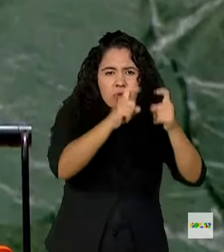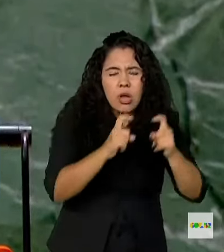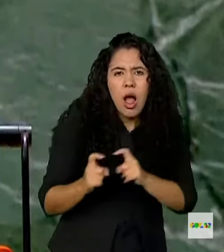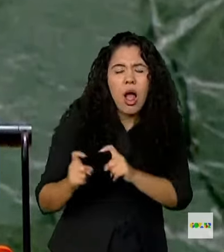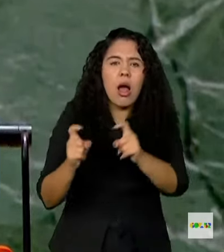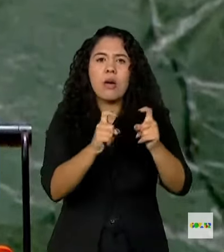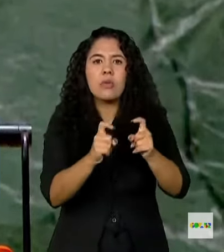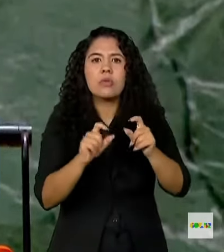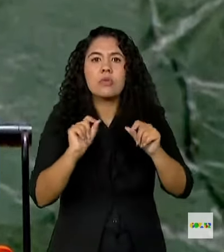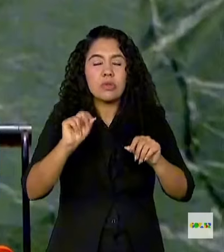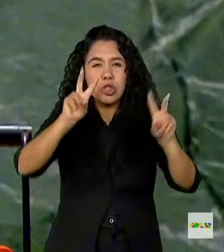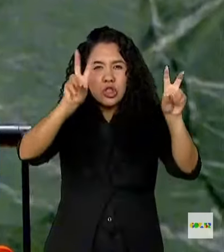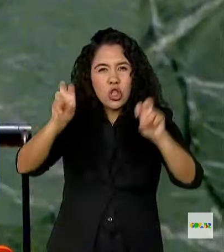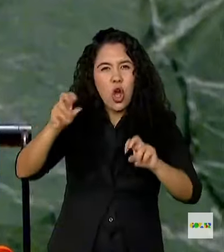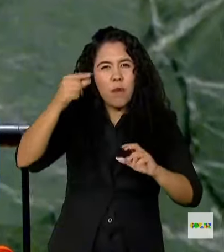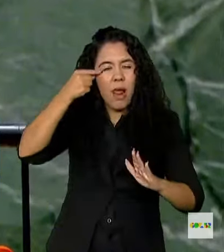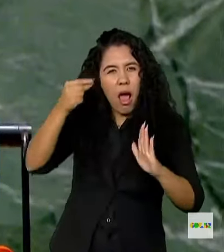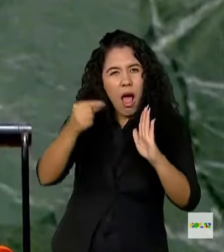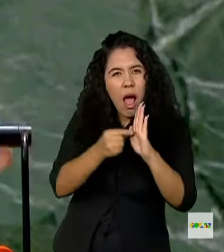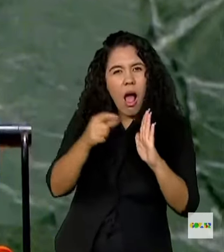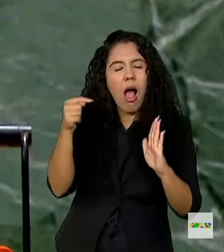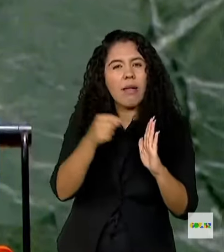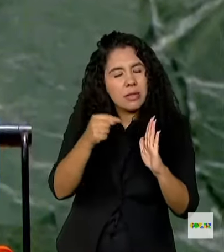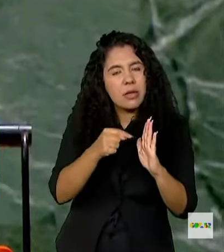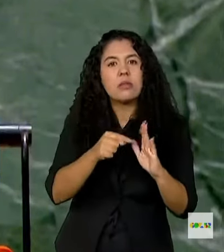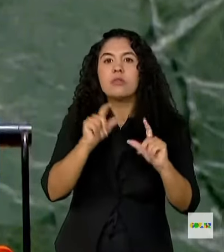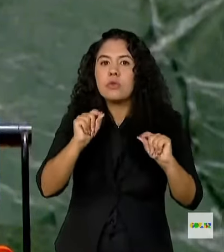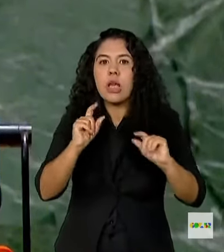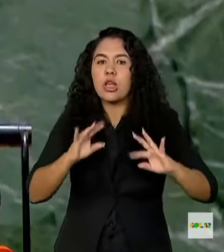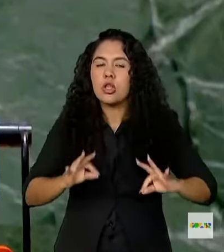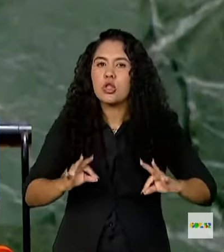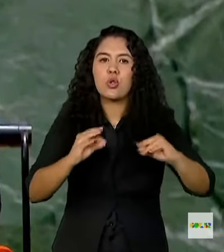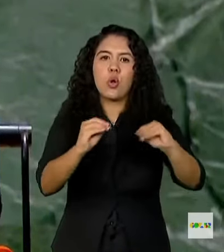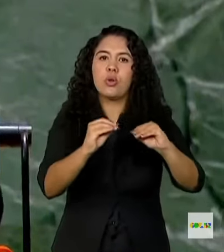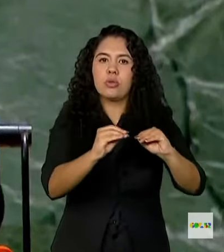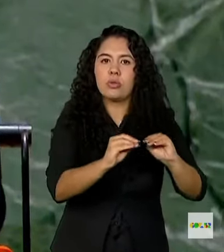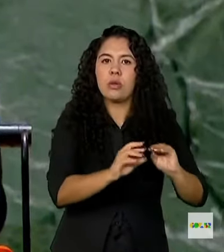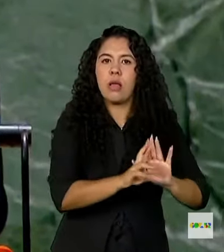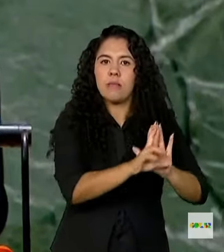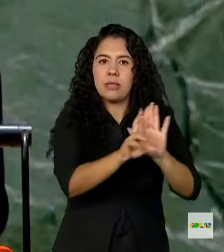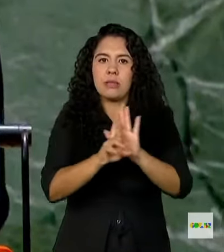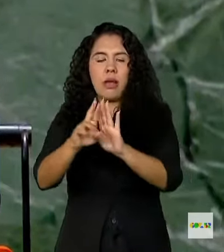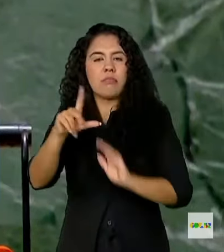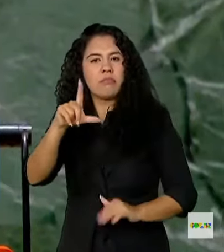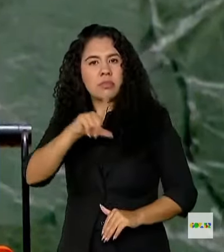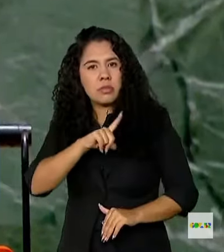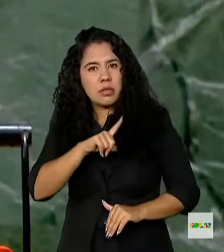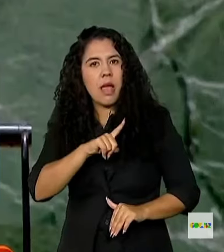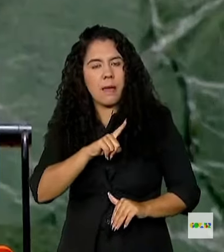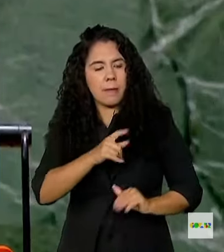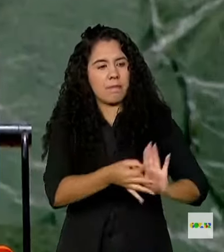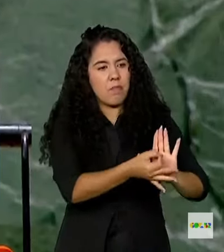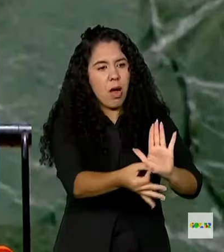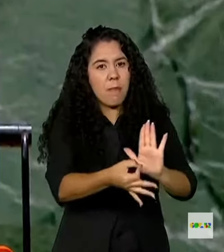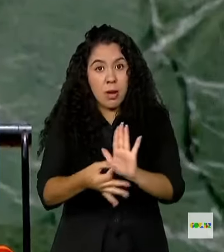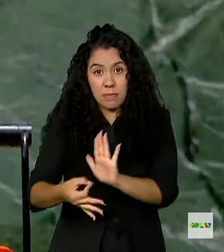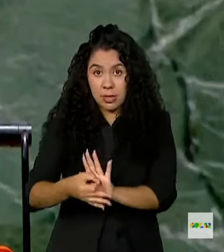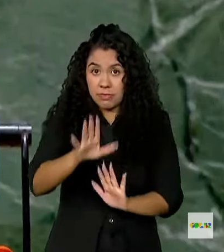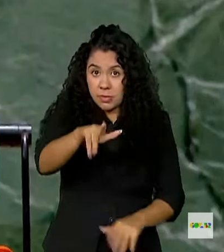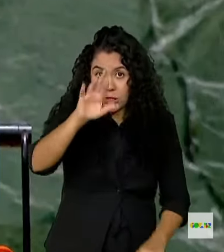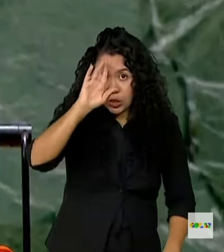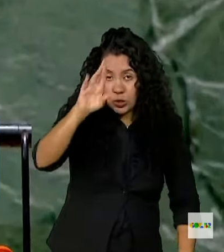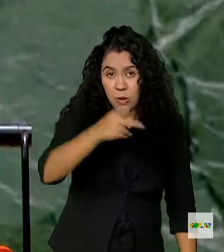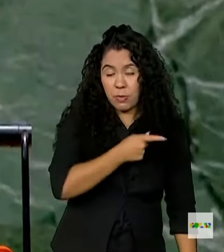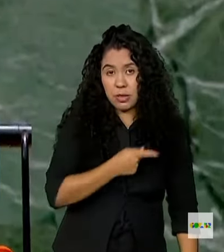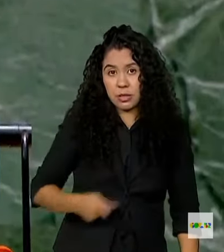da inteligência artificial, em que todos os estados têm o assento. Senhor presidente, as